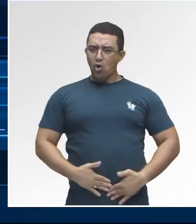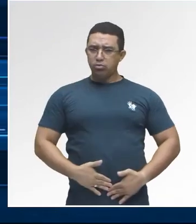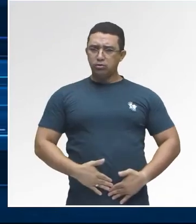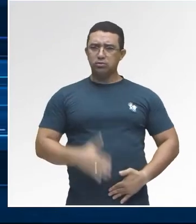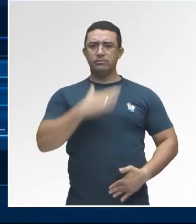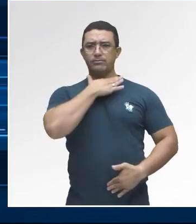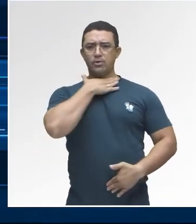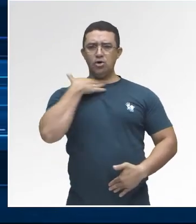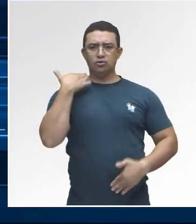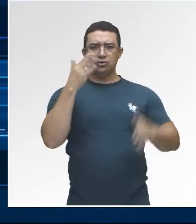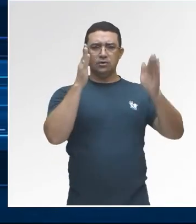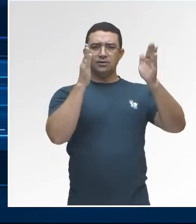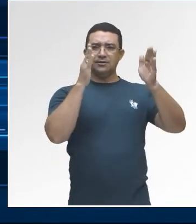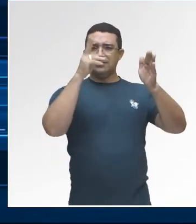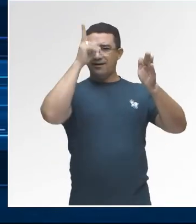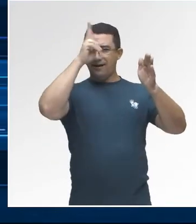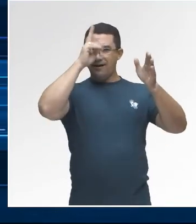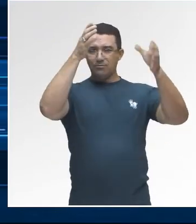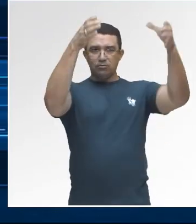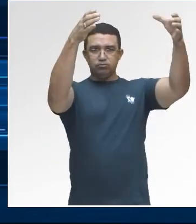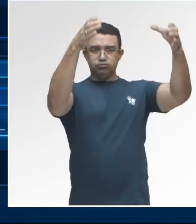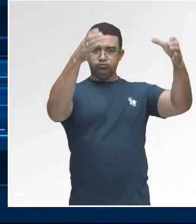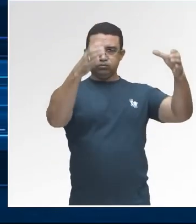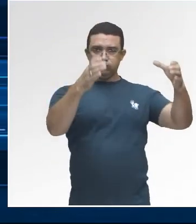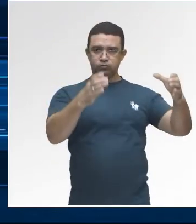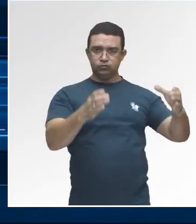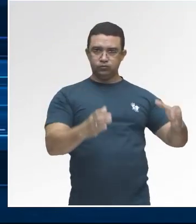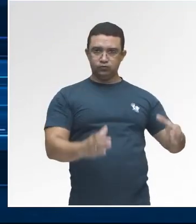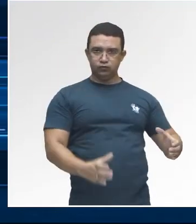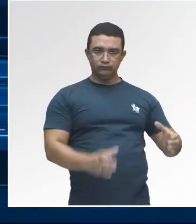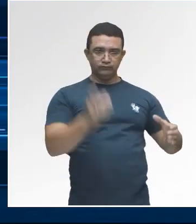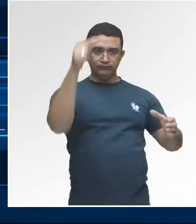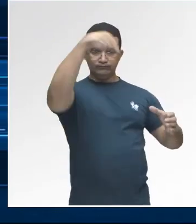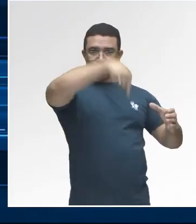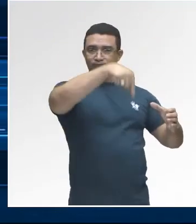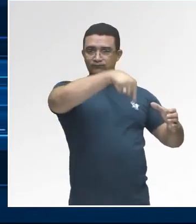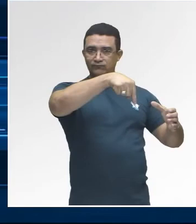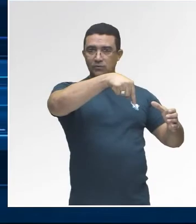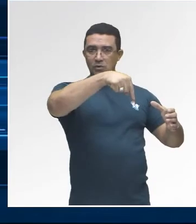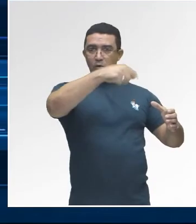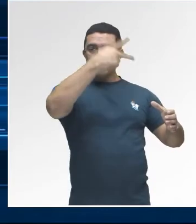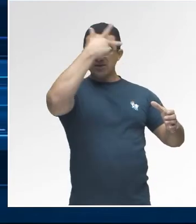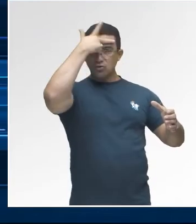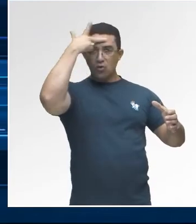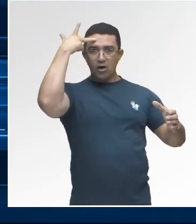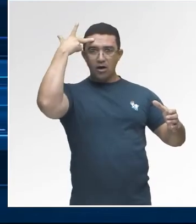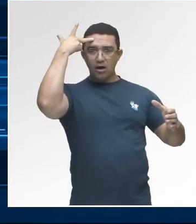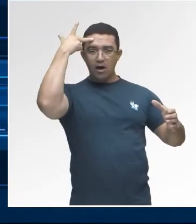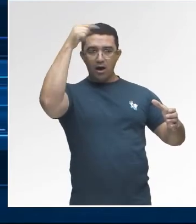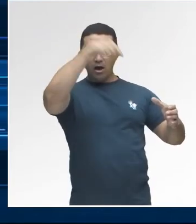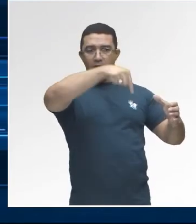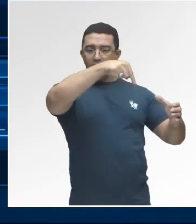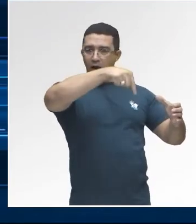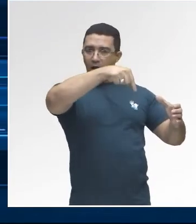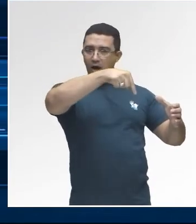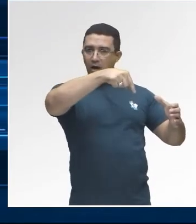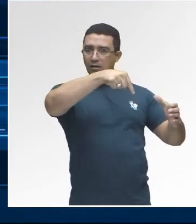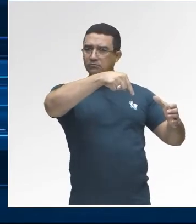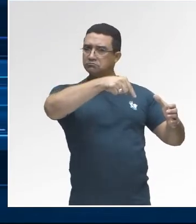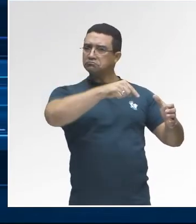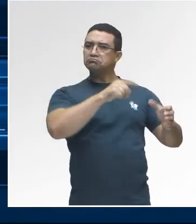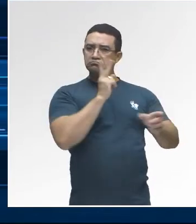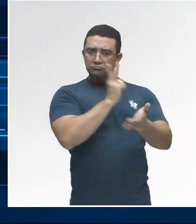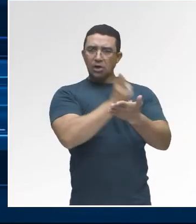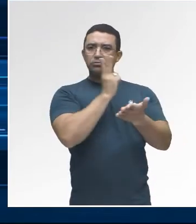imagens, né, atrás de mim, do meu lado também. Aquele corpo é preservado dentro daqueles tanques utilizando o